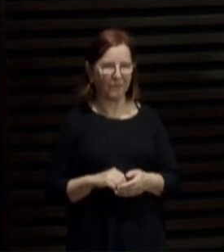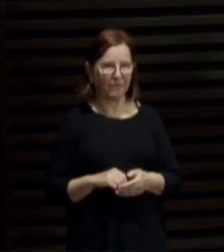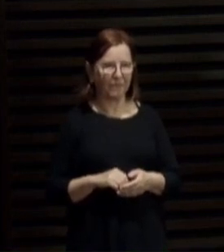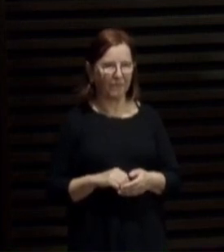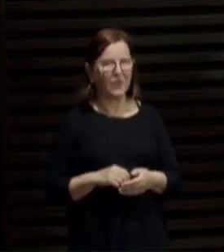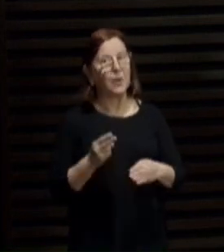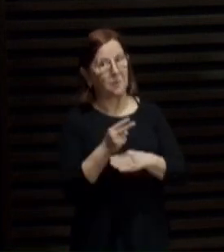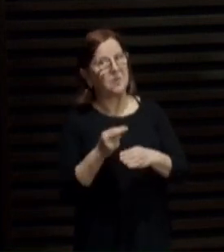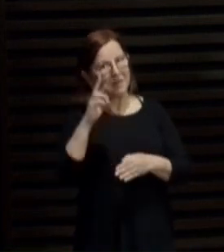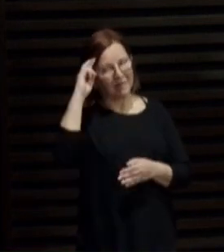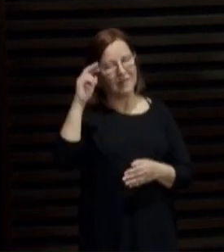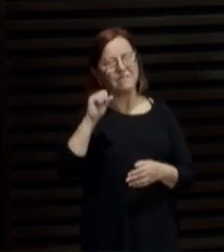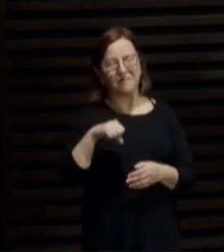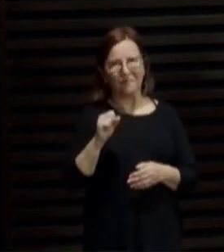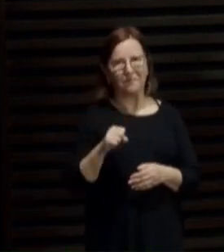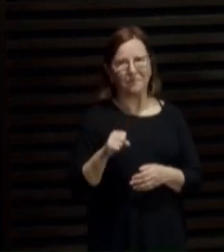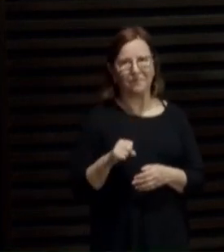Senhor? Vamos.